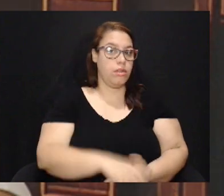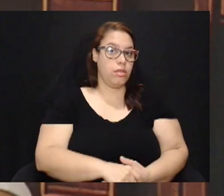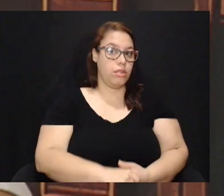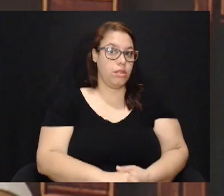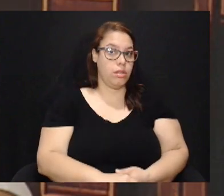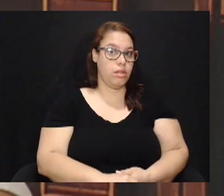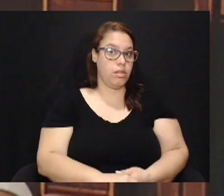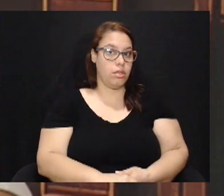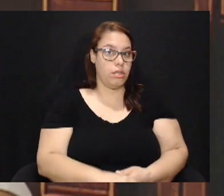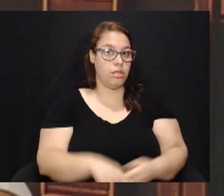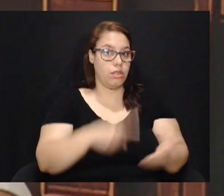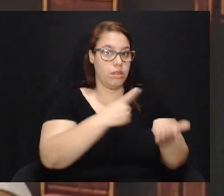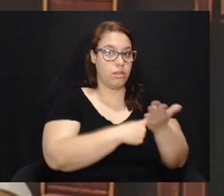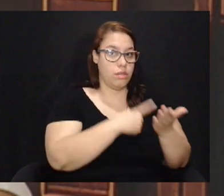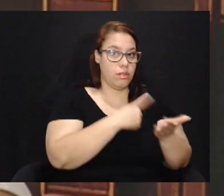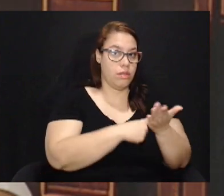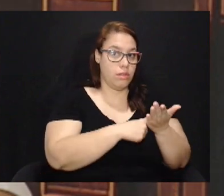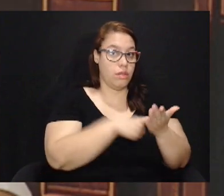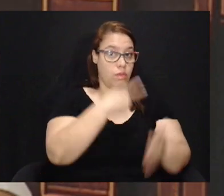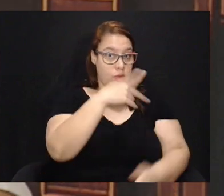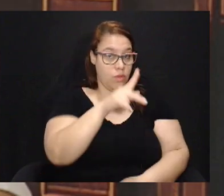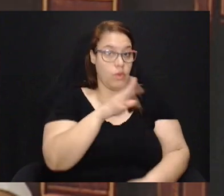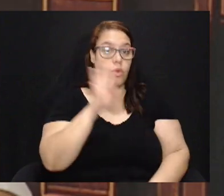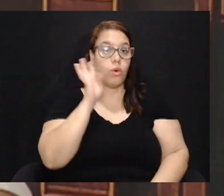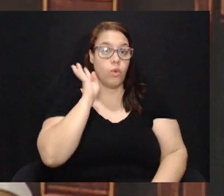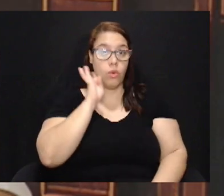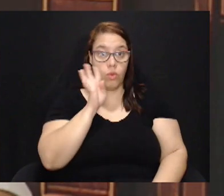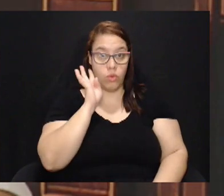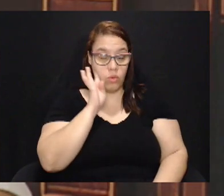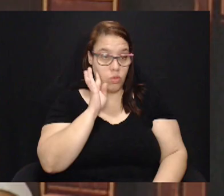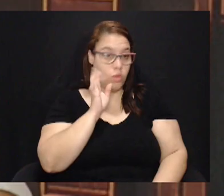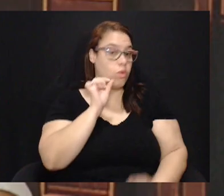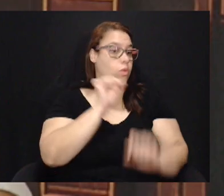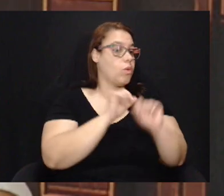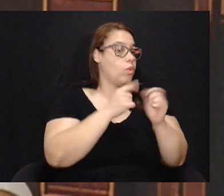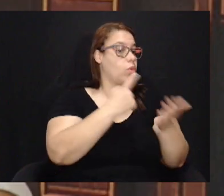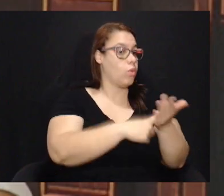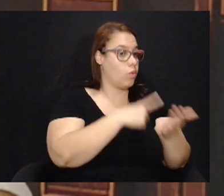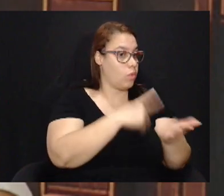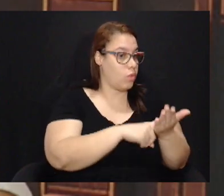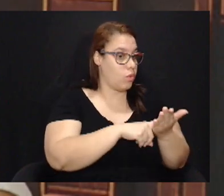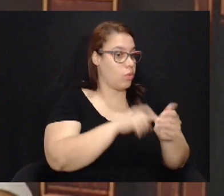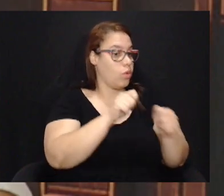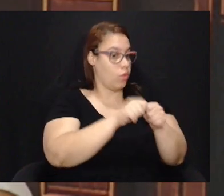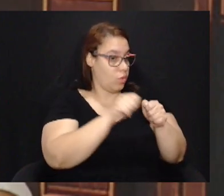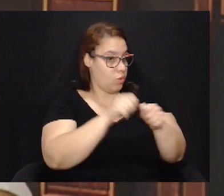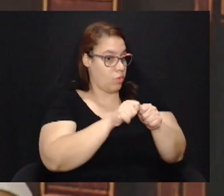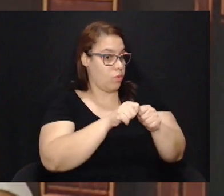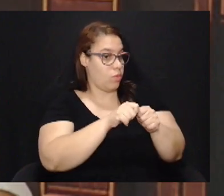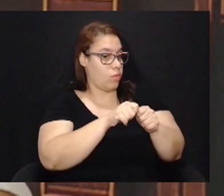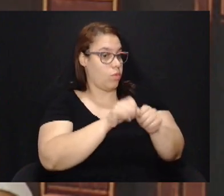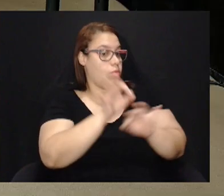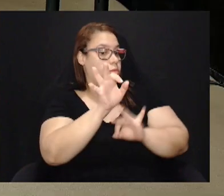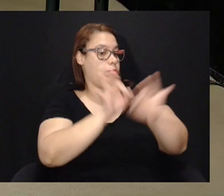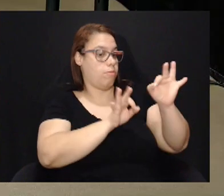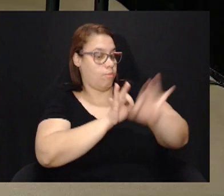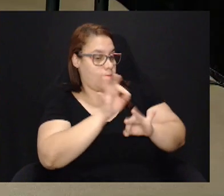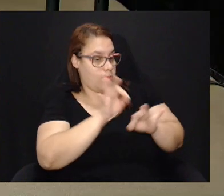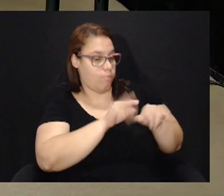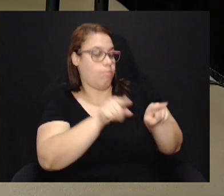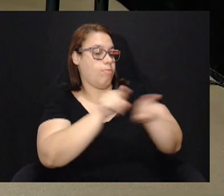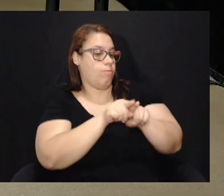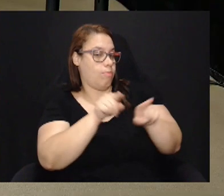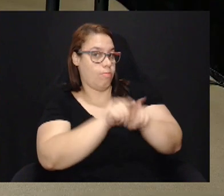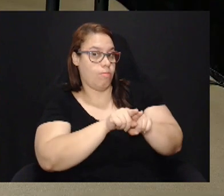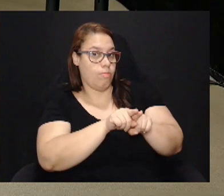comprometendo com você mesmo. É legal, muito bom. Tem uma questão de comprometimento. Então, eu estou fazendo isso, você está se programando também, né? Você não tem